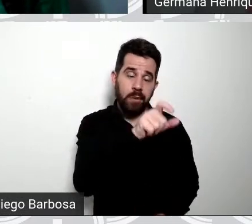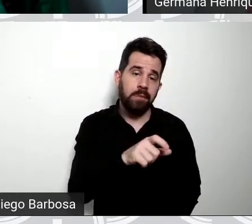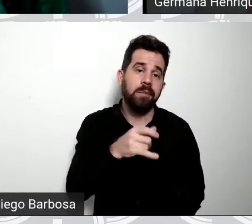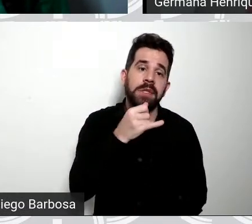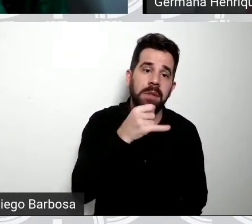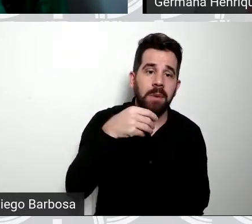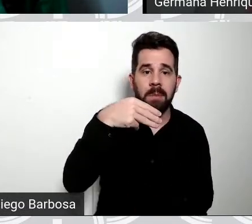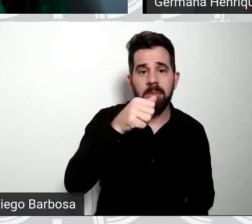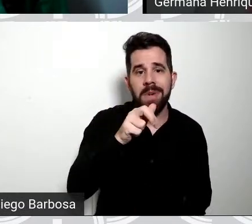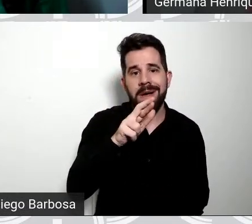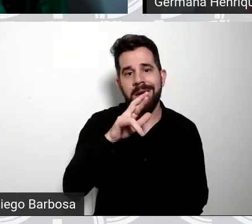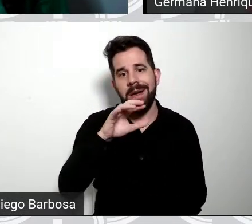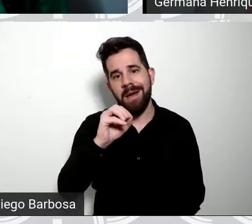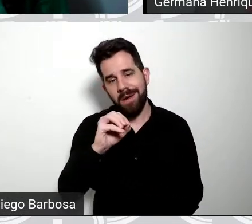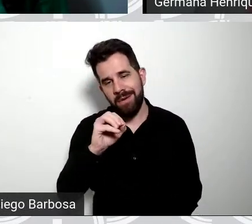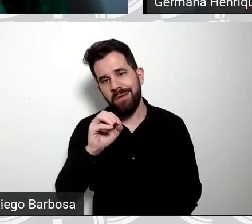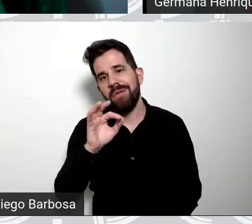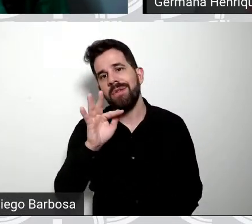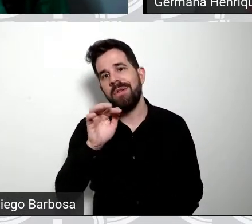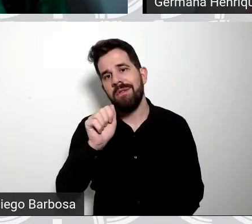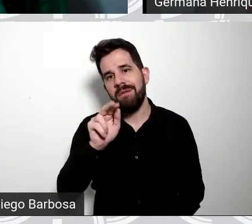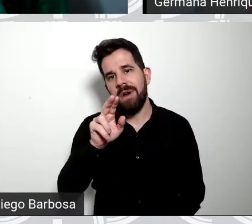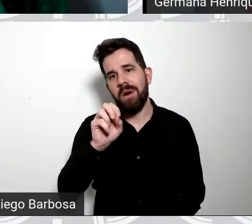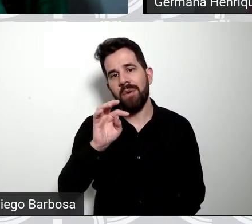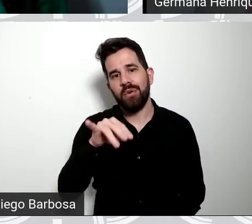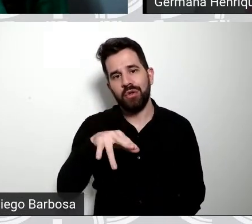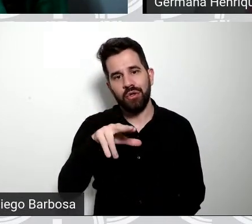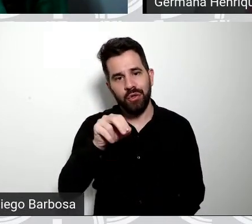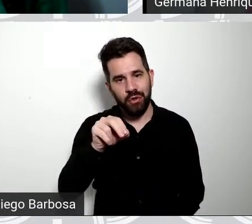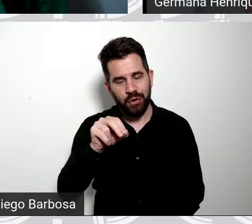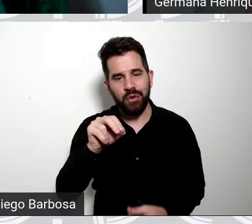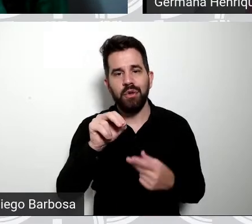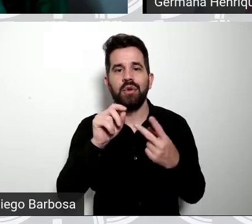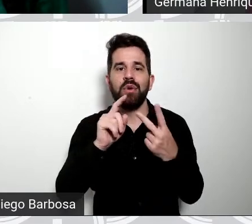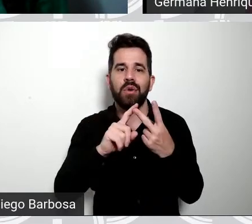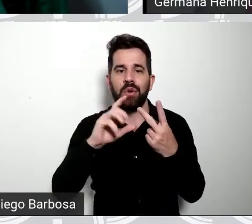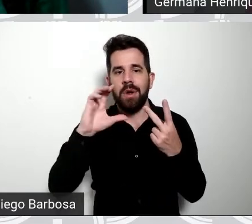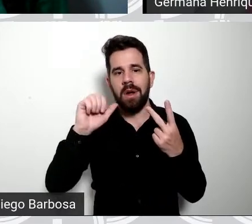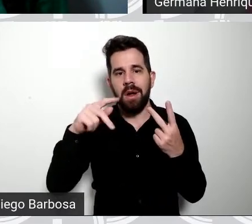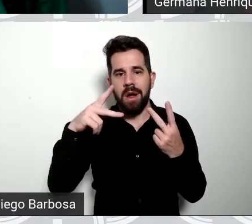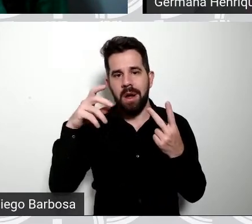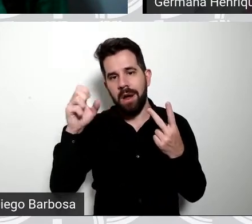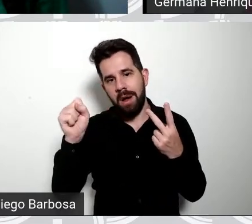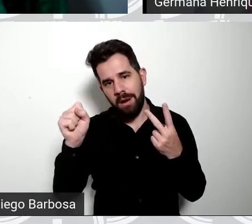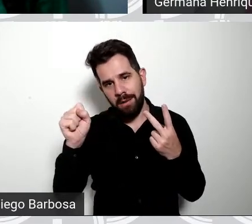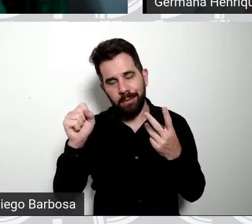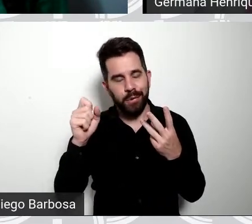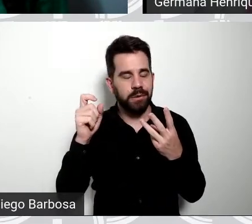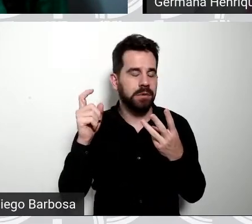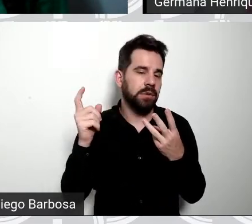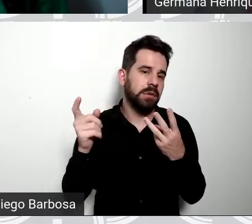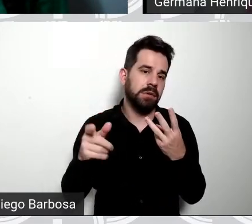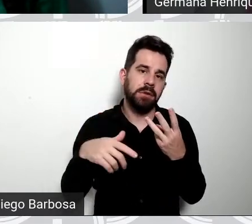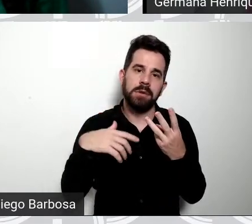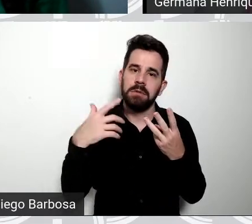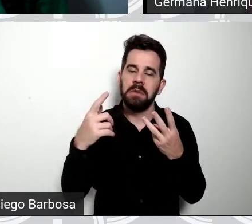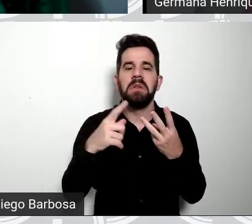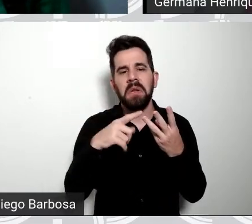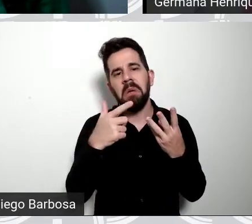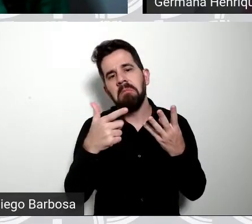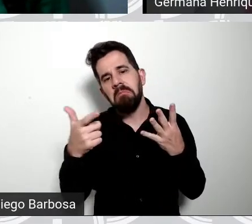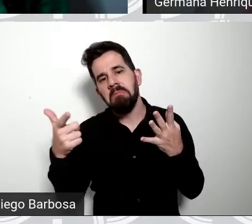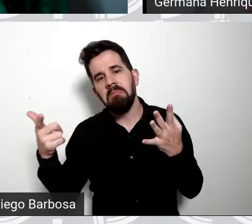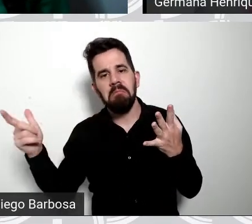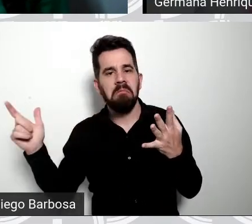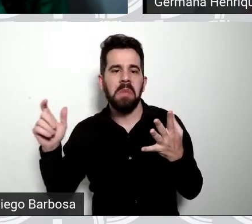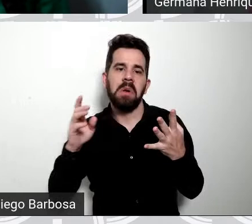Ana Cristina uhum. César, Haroldo e Augusto de Campos, Paulo Henriques Brito, e os colegas mais jovens, né, que